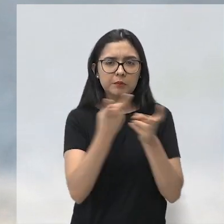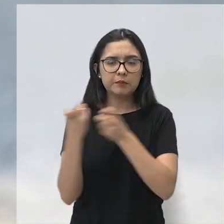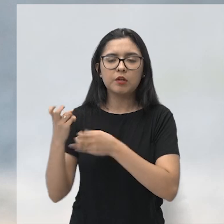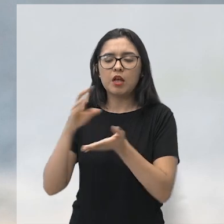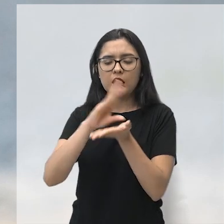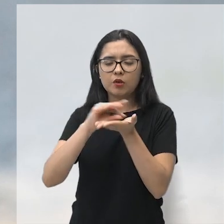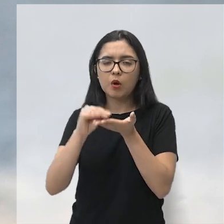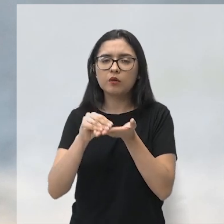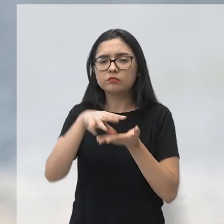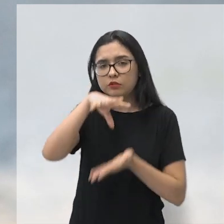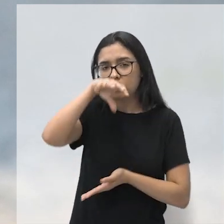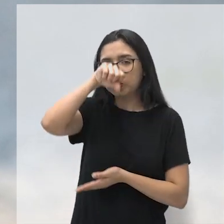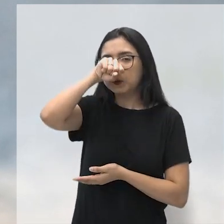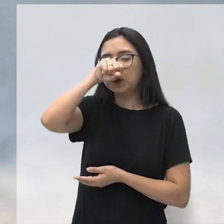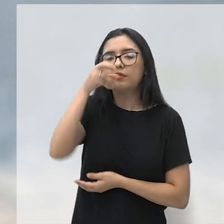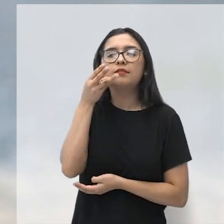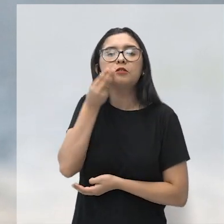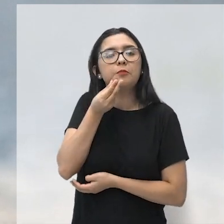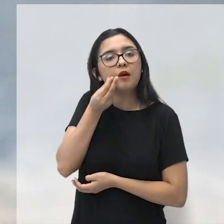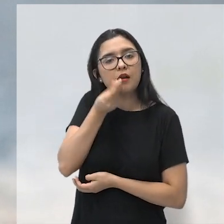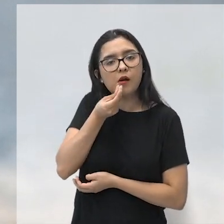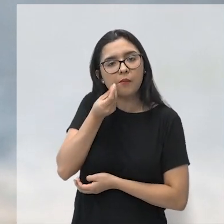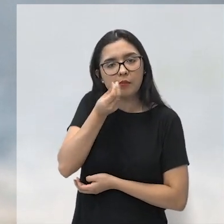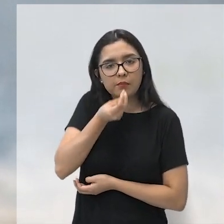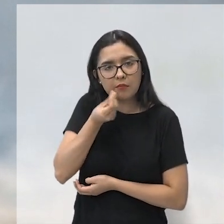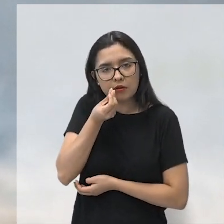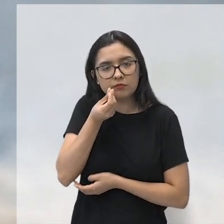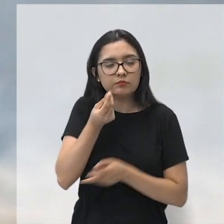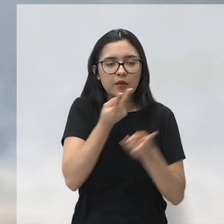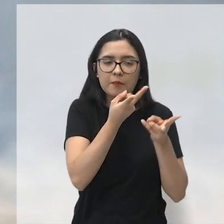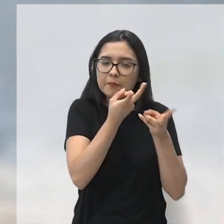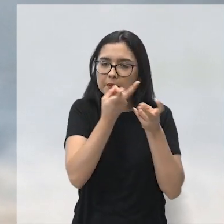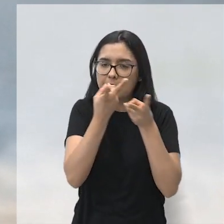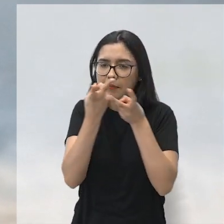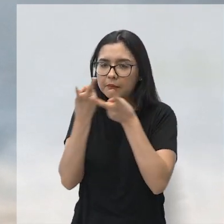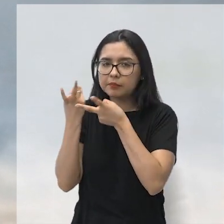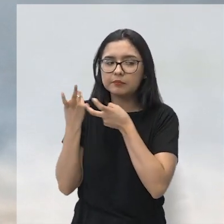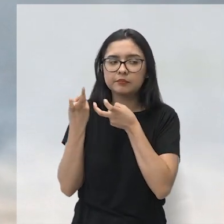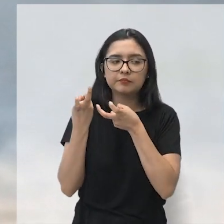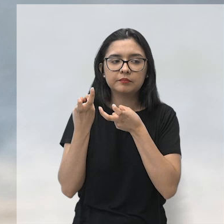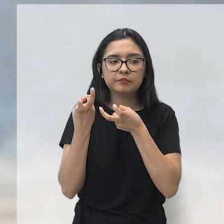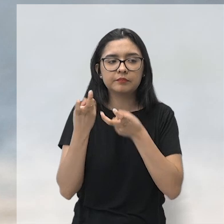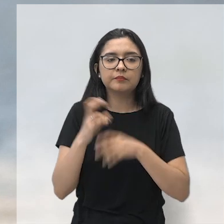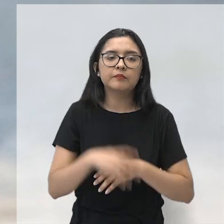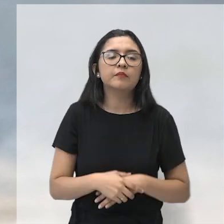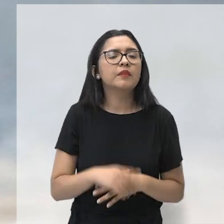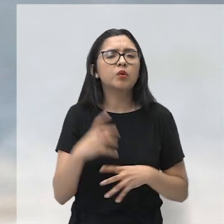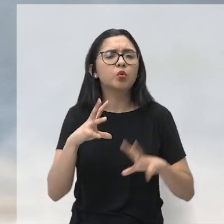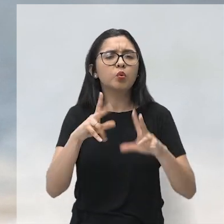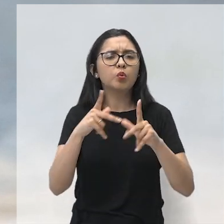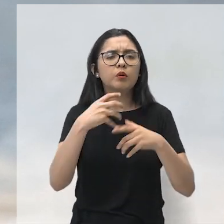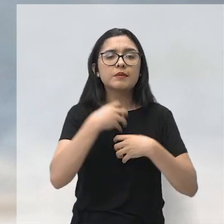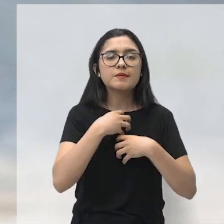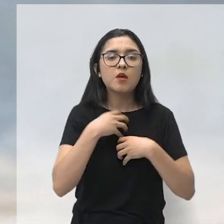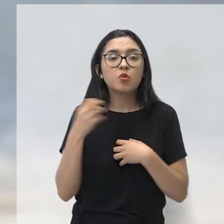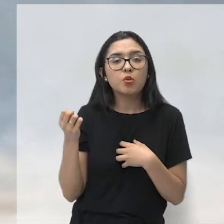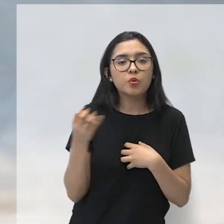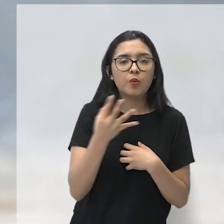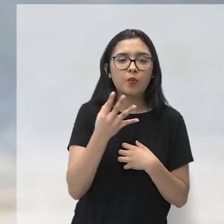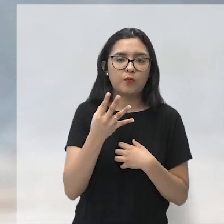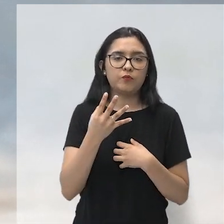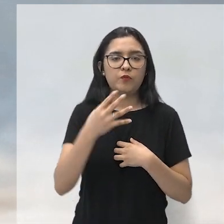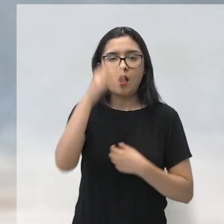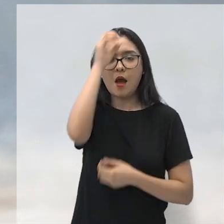tocam, cheiram, experimentam e absorvem tudo ao seu redor. Cada sensação é um novo